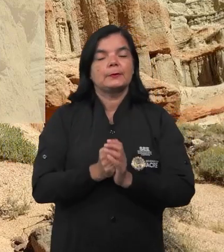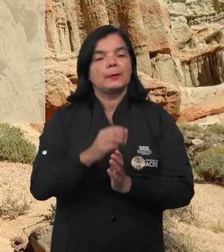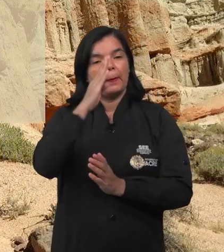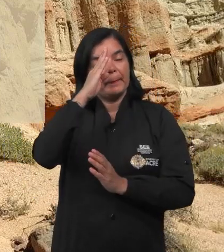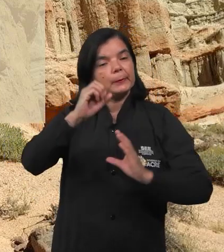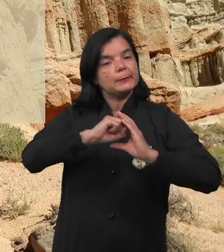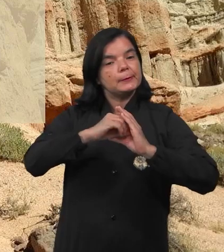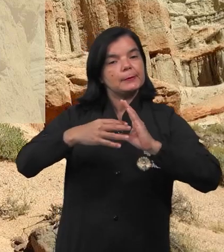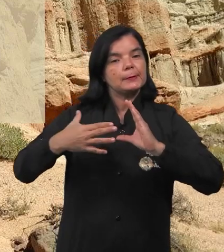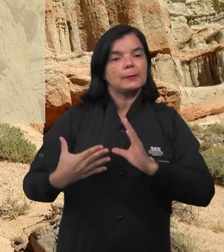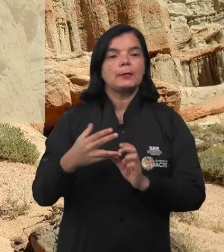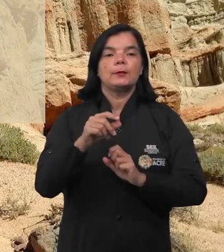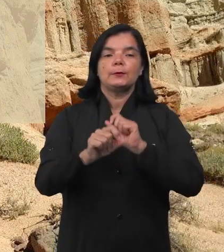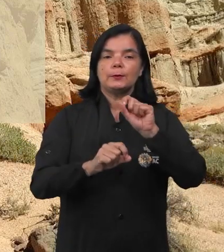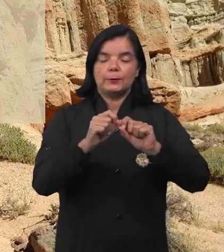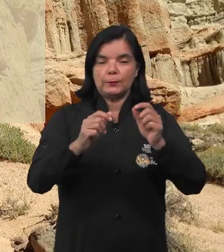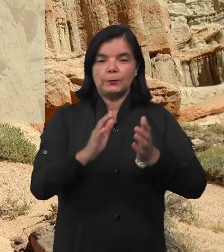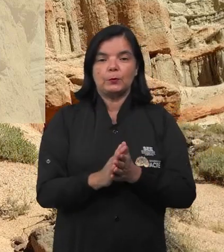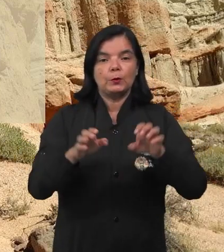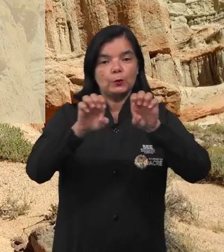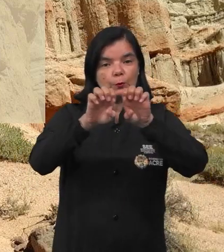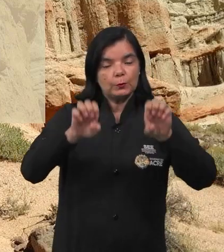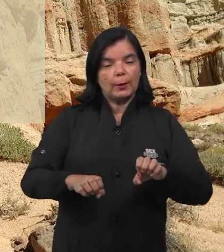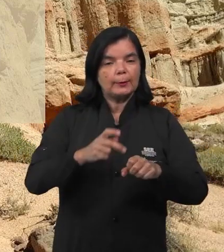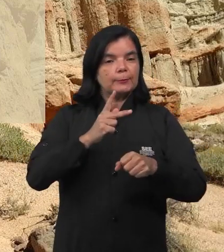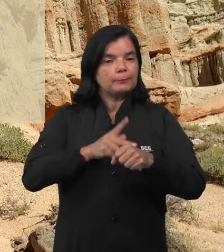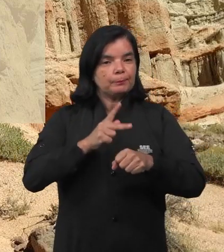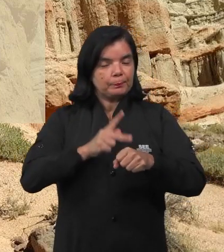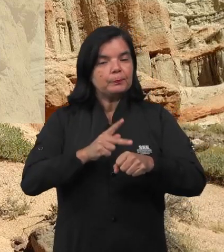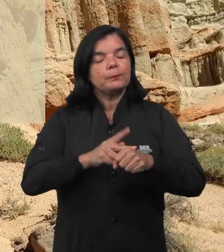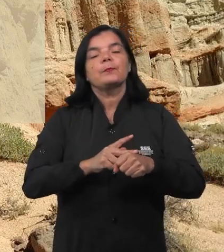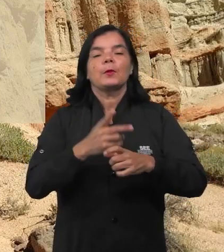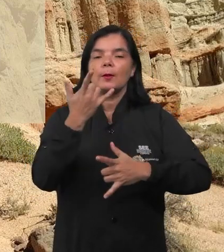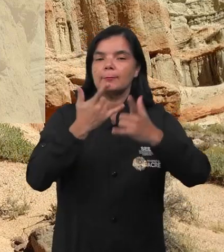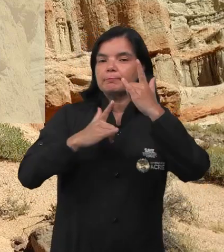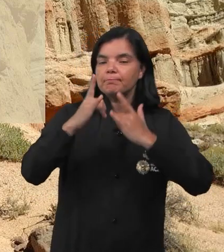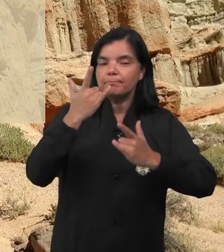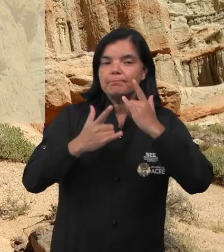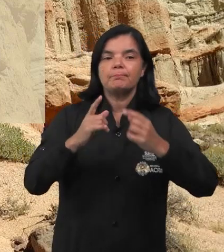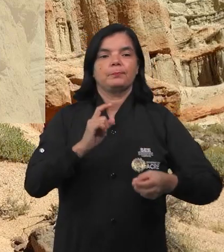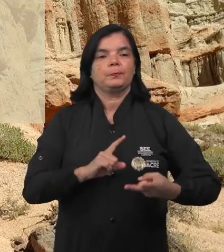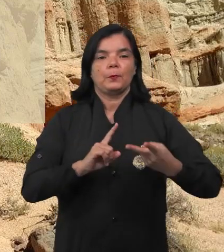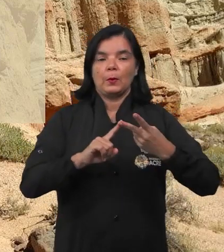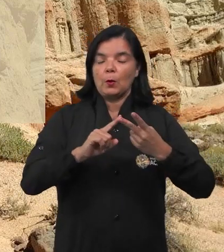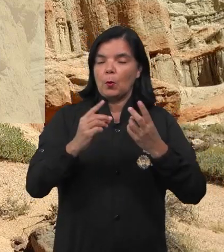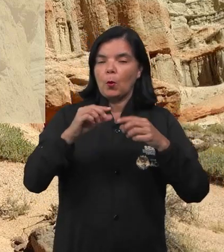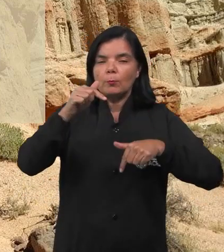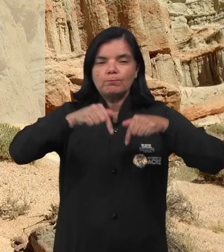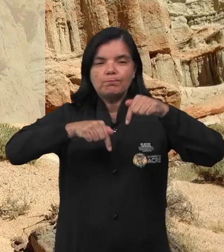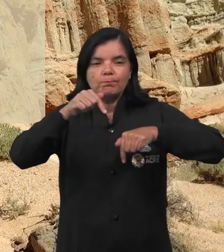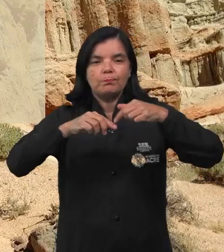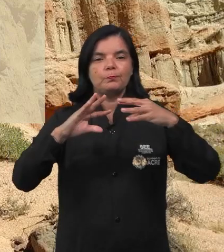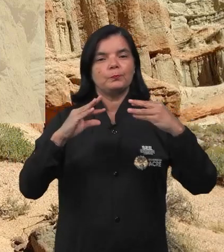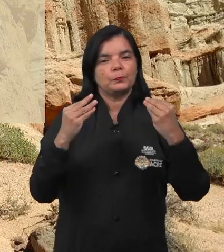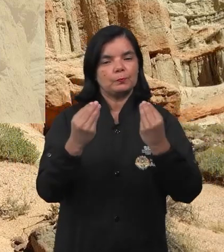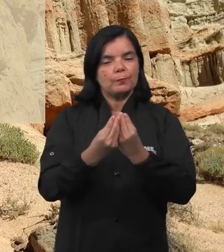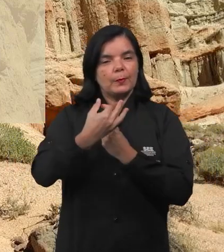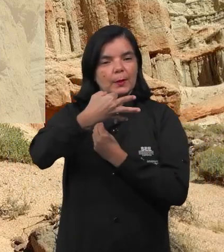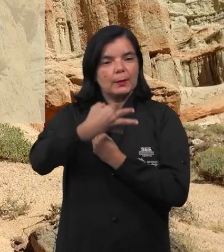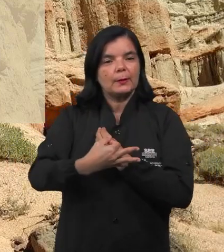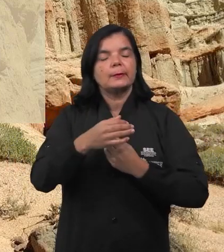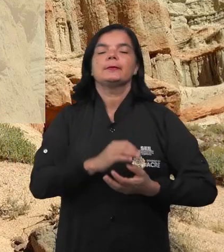características desses minerais são uma estrutura sólida e cristalina, que nós vamos já ver, uma composição química sólida e